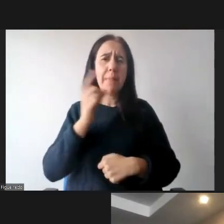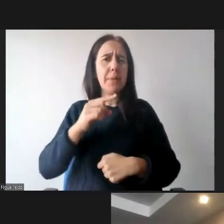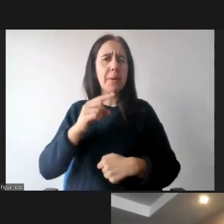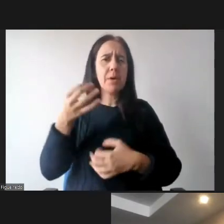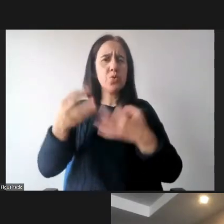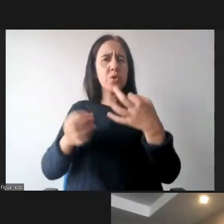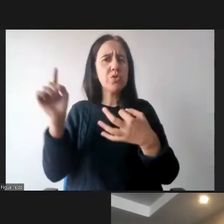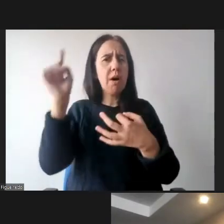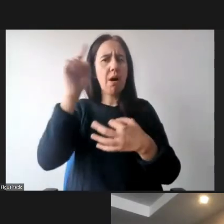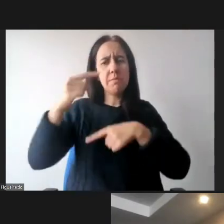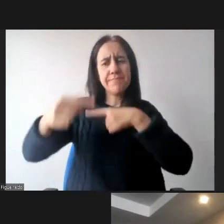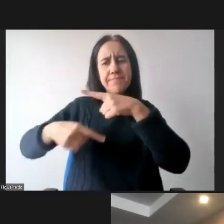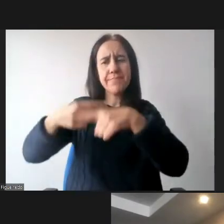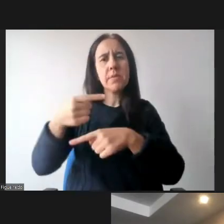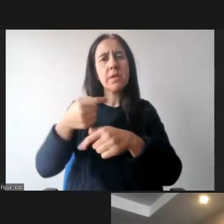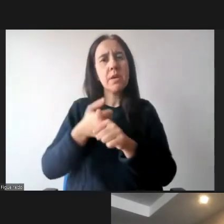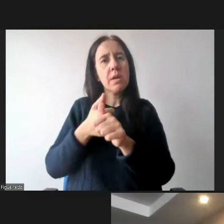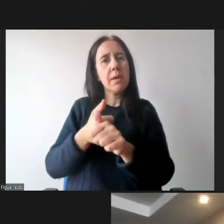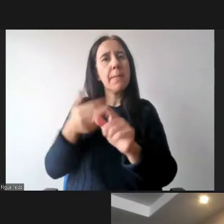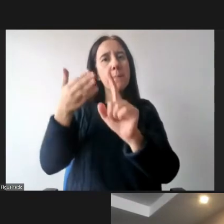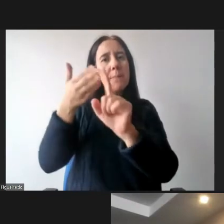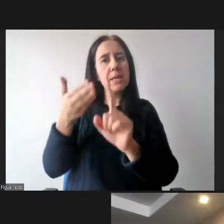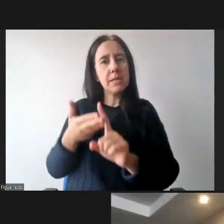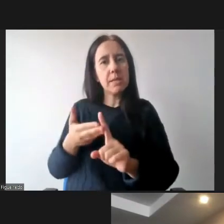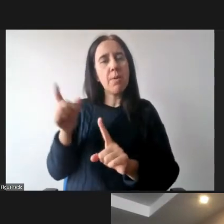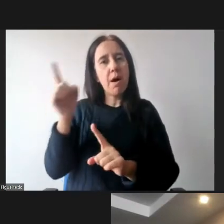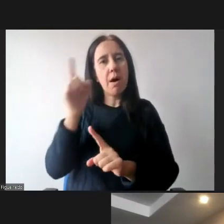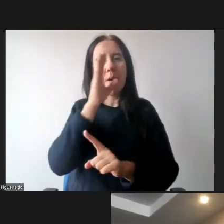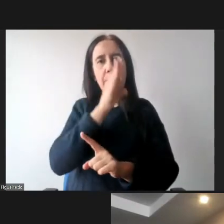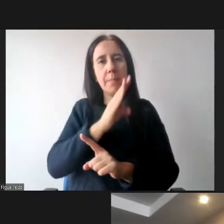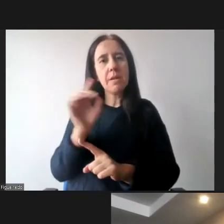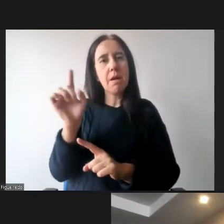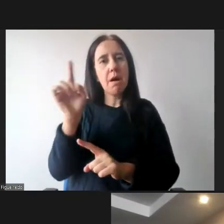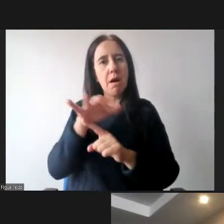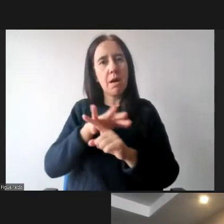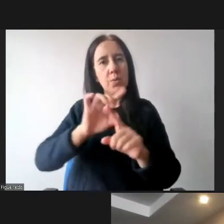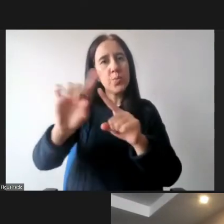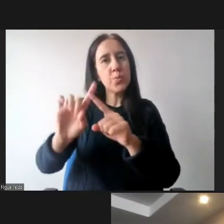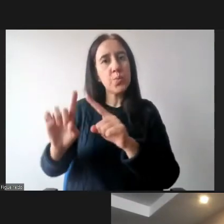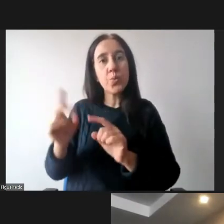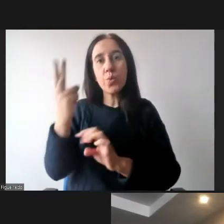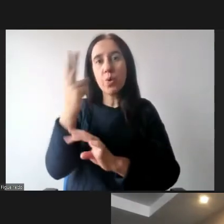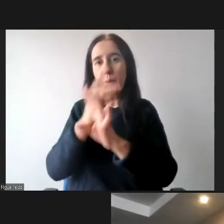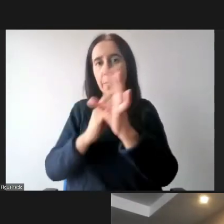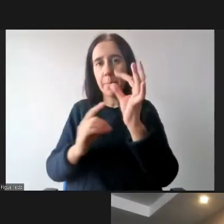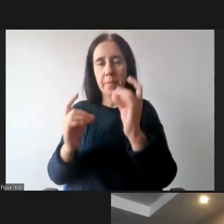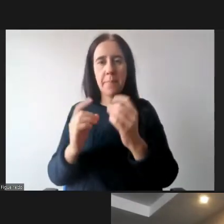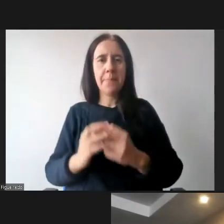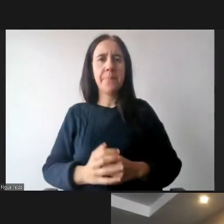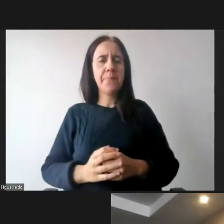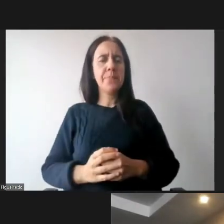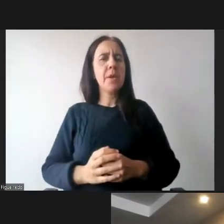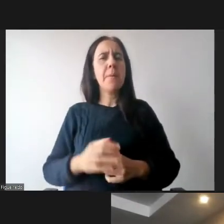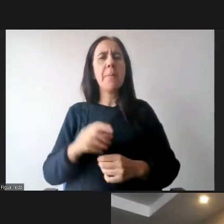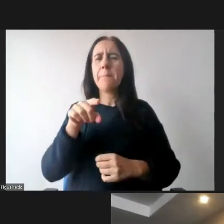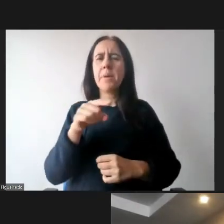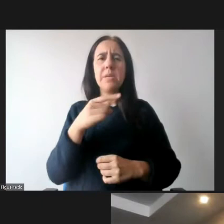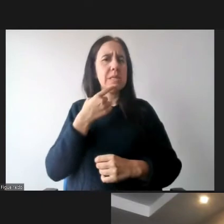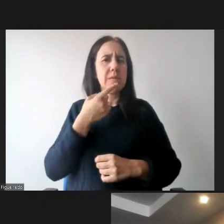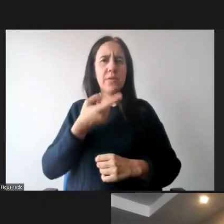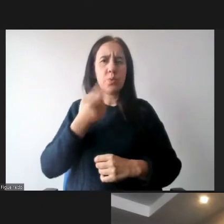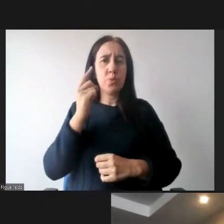que aplica este princípio em diferentes domínios do direito da União Europeia. Isto não significa, e isto é